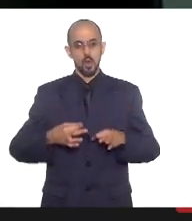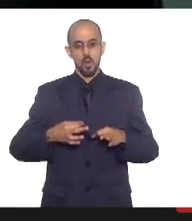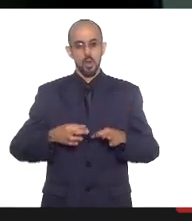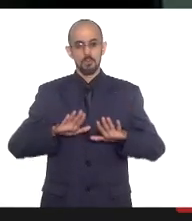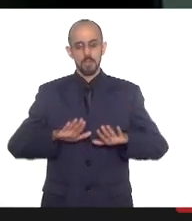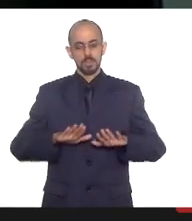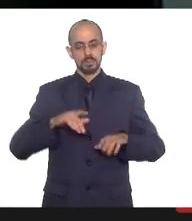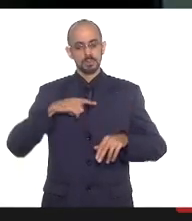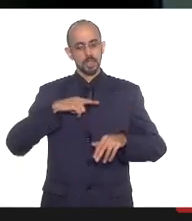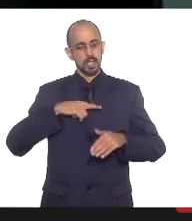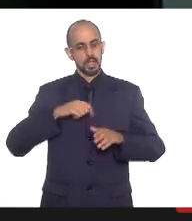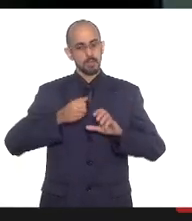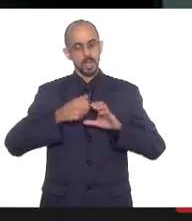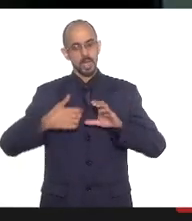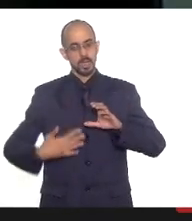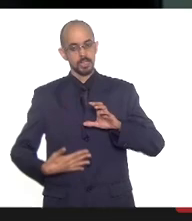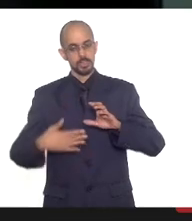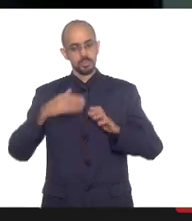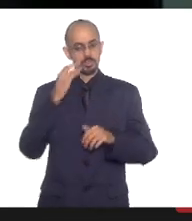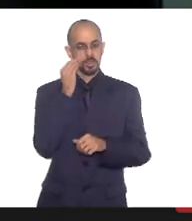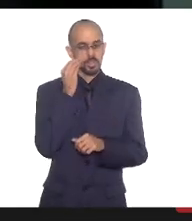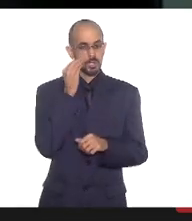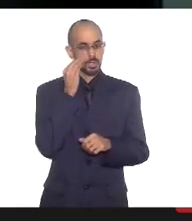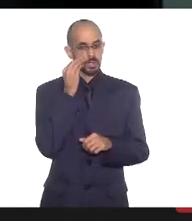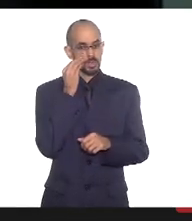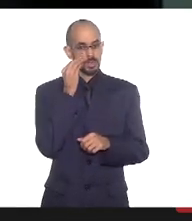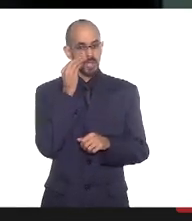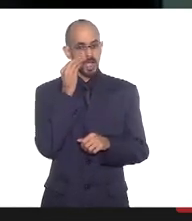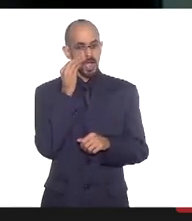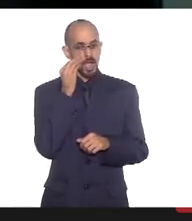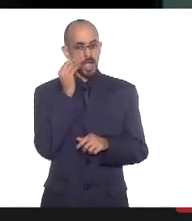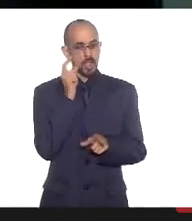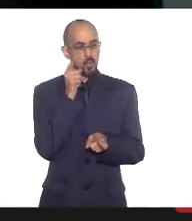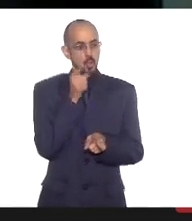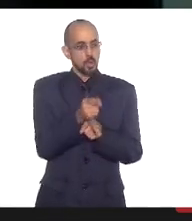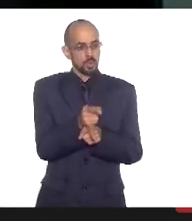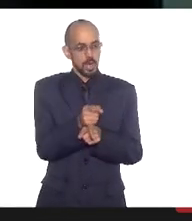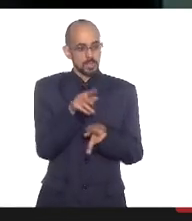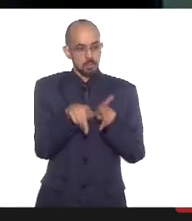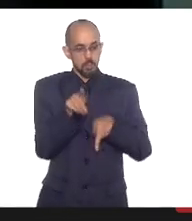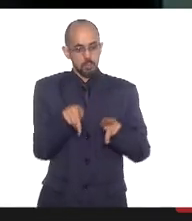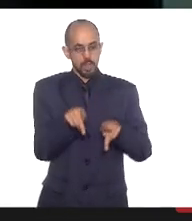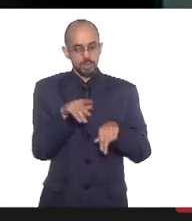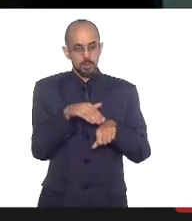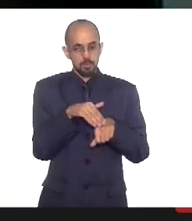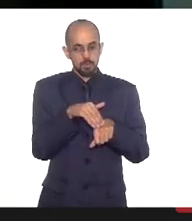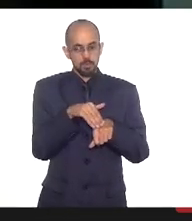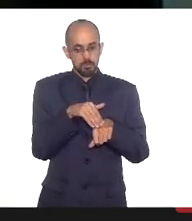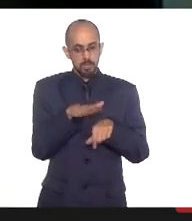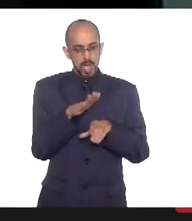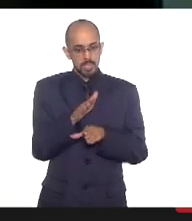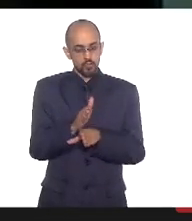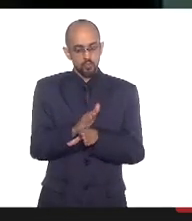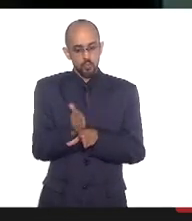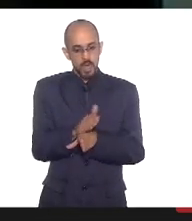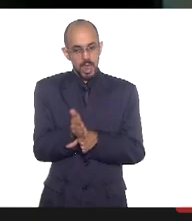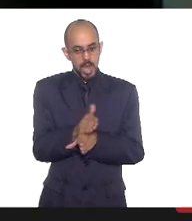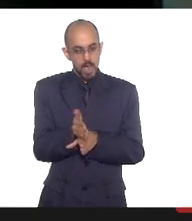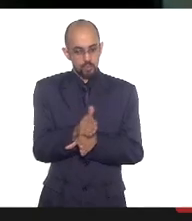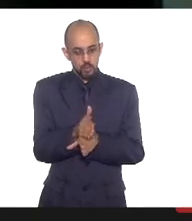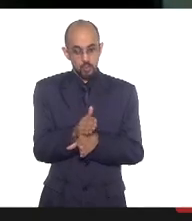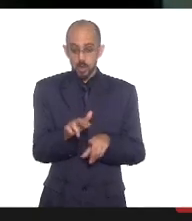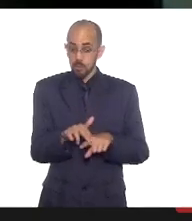um aspecto aí de tentar identificar essa população mais vulnerável vejo aí uma preocupação